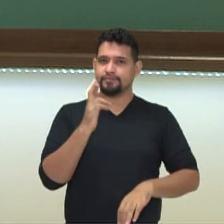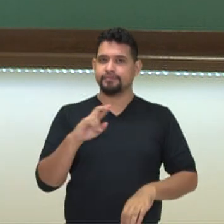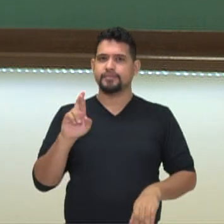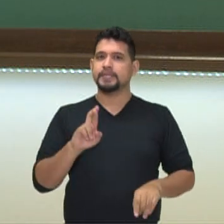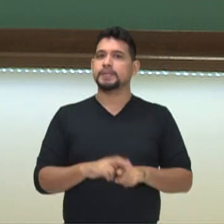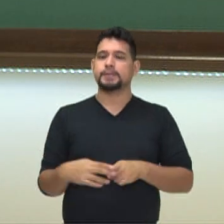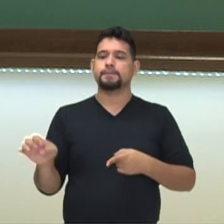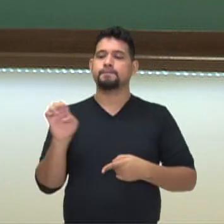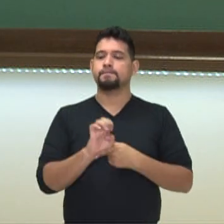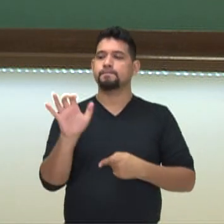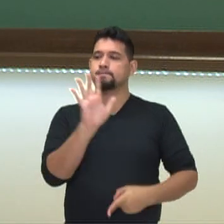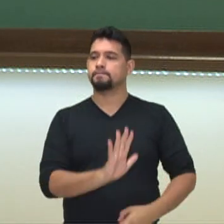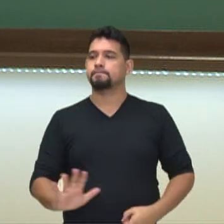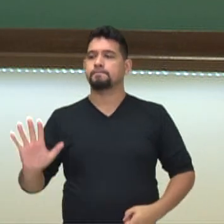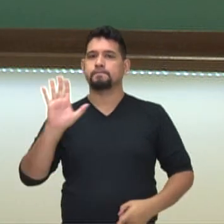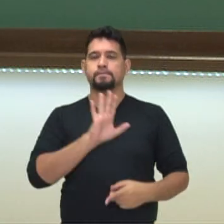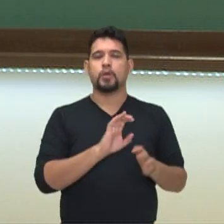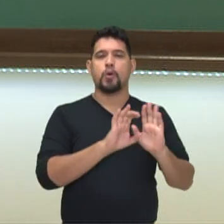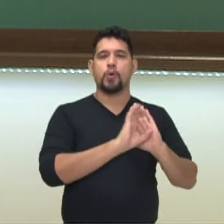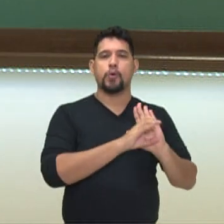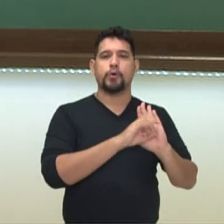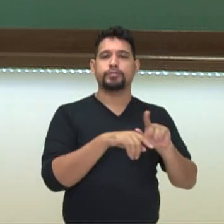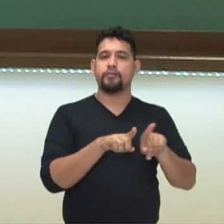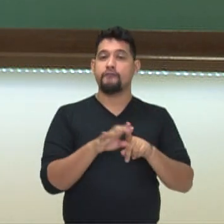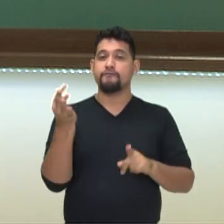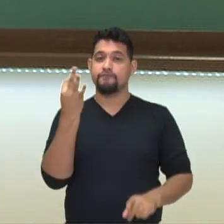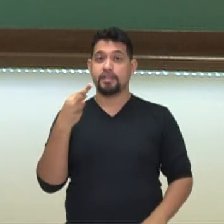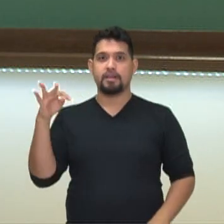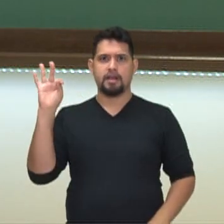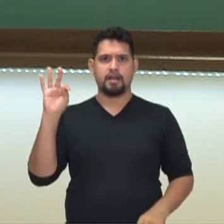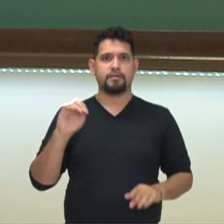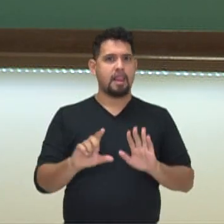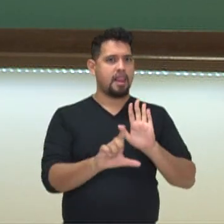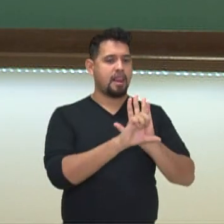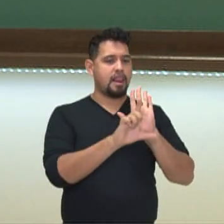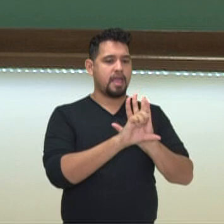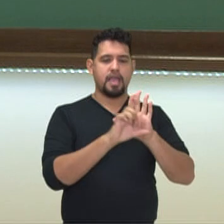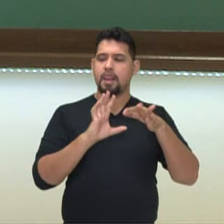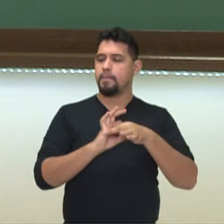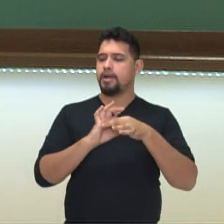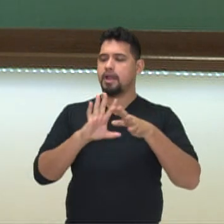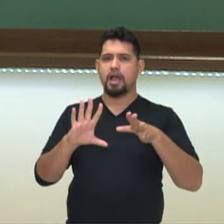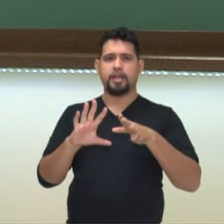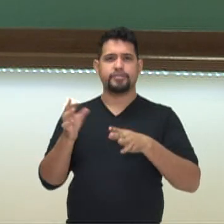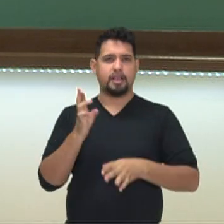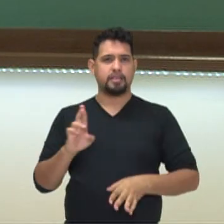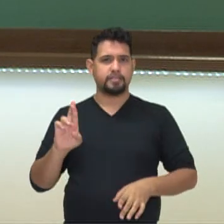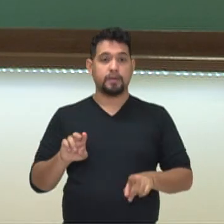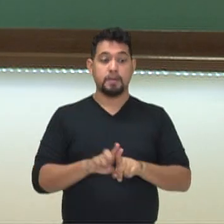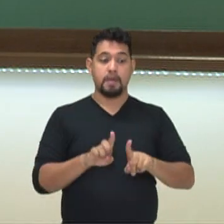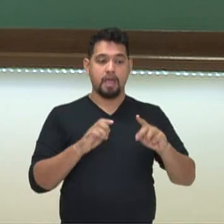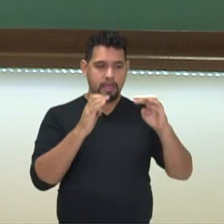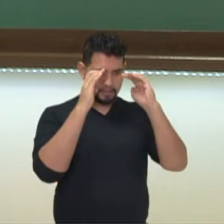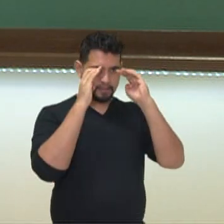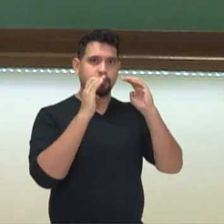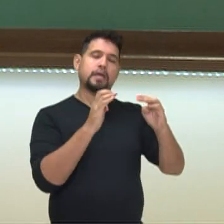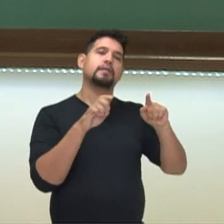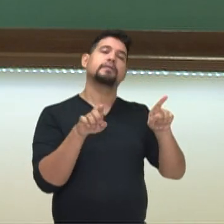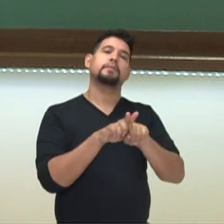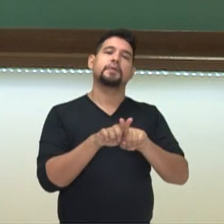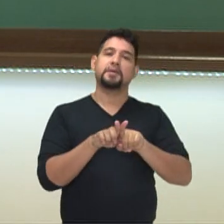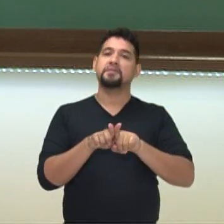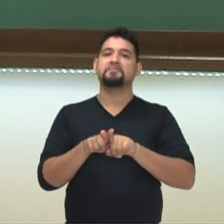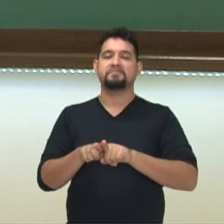laico, Constituição Federal, leis, liberdade religiosa, respeito. E o plano de